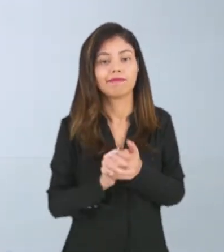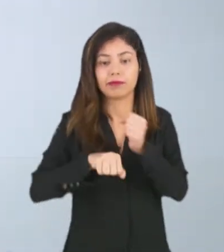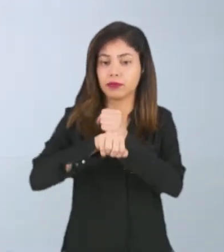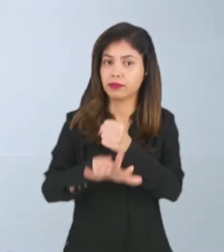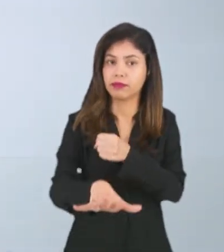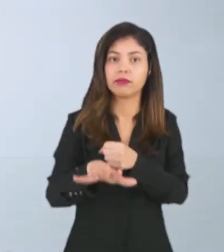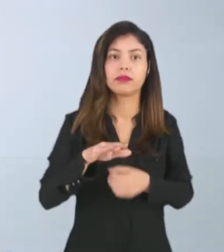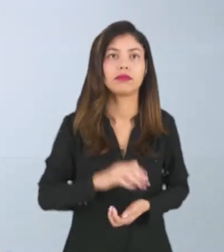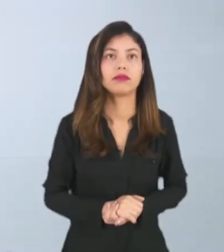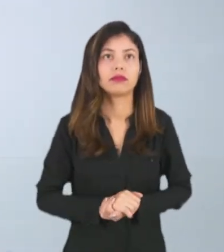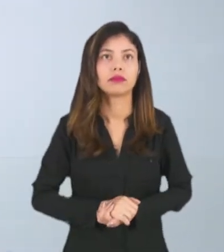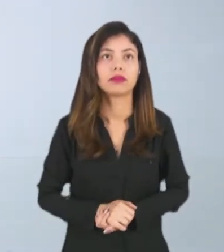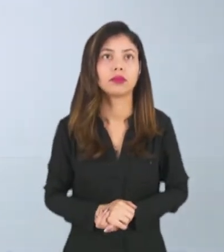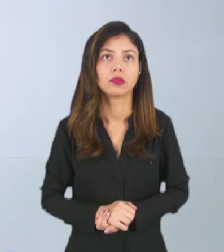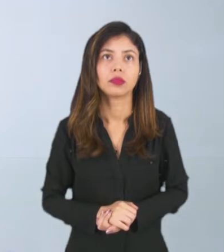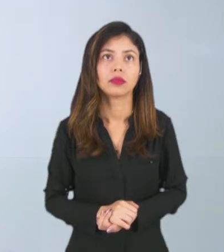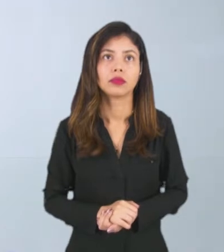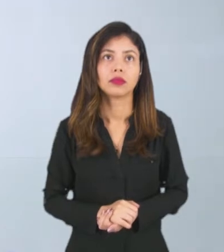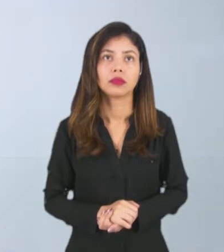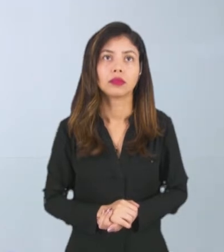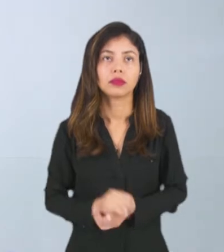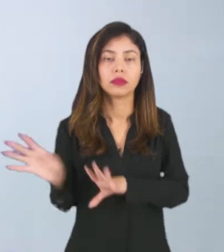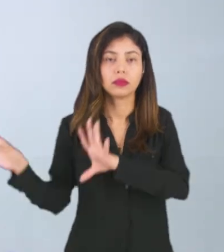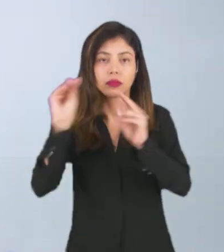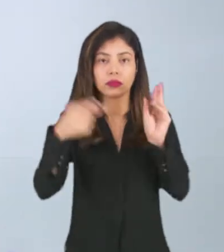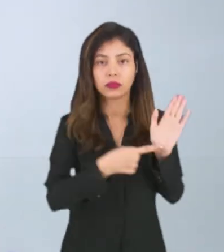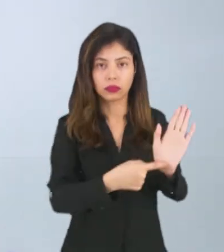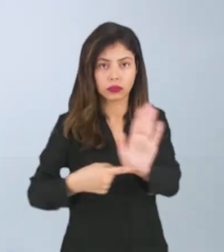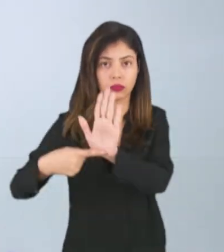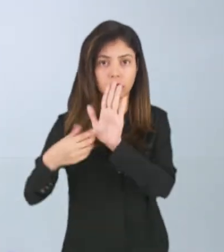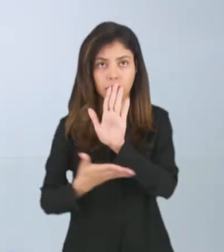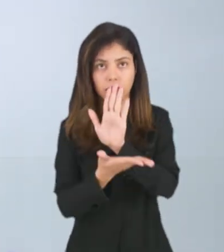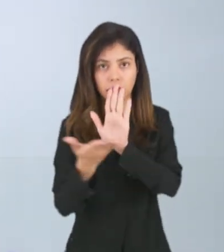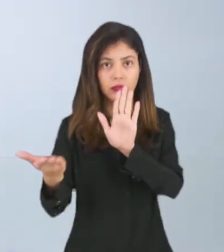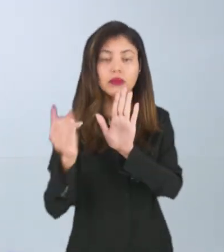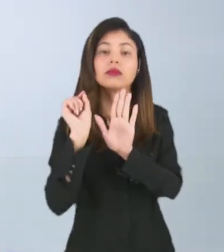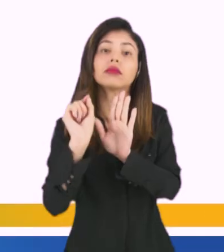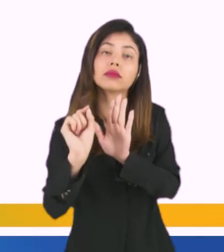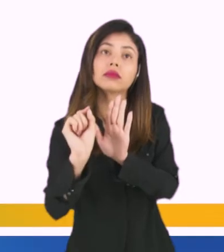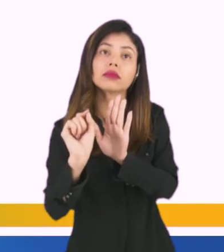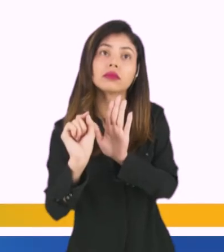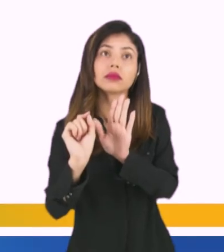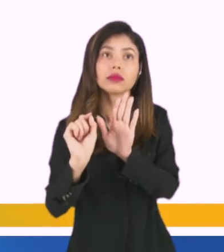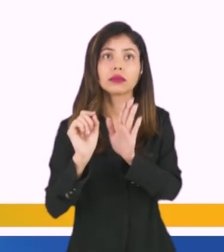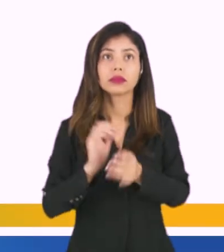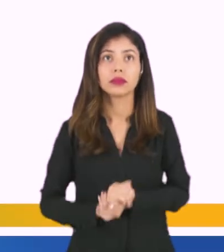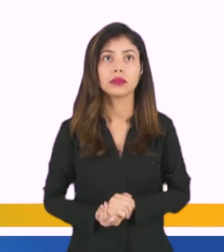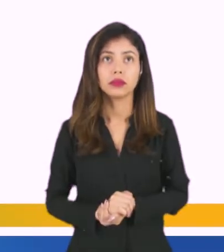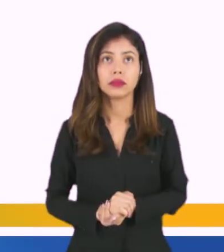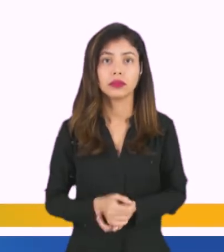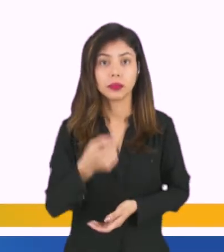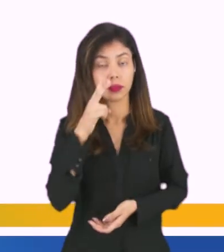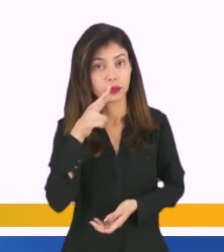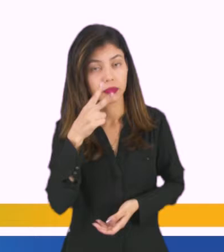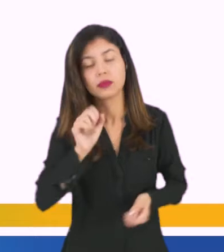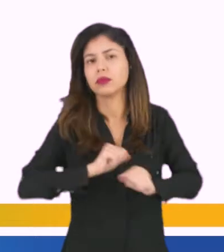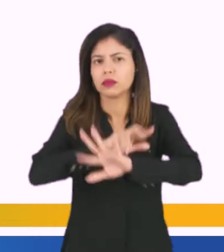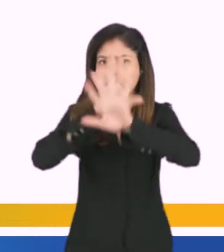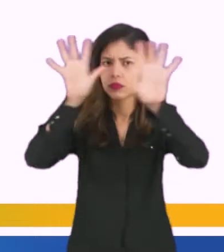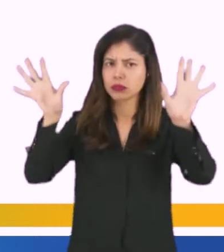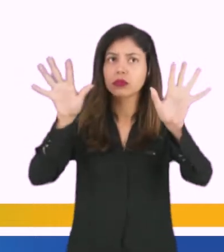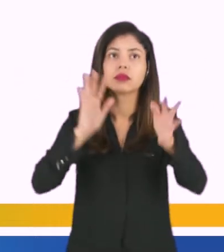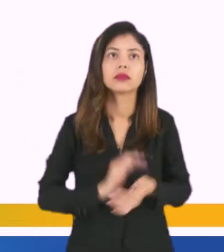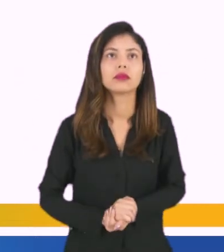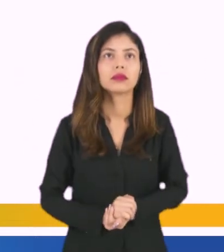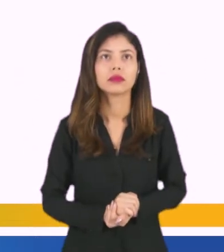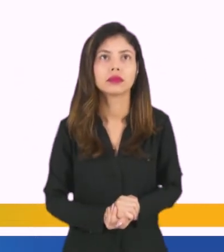sanitários. E aí eu trago para vocês agora o quê? Trago para vocês, bem mais claro e